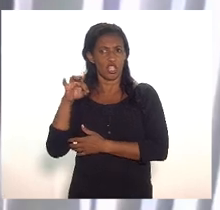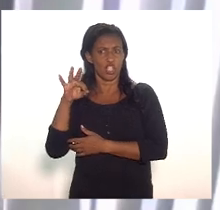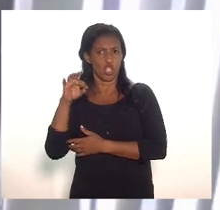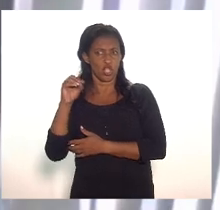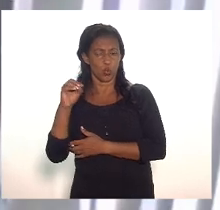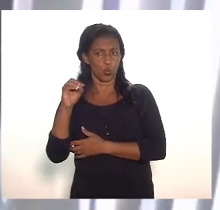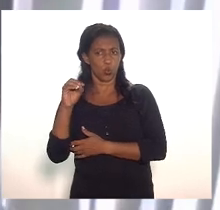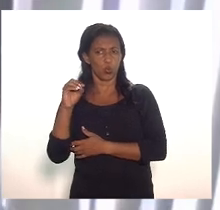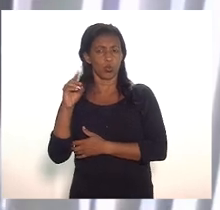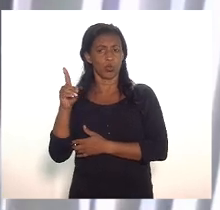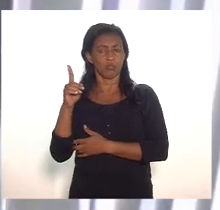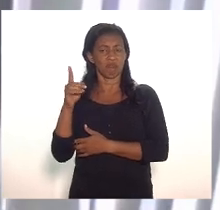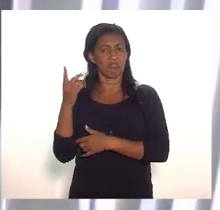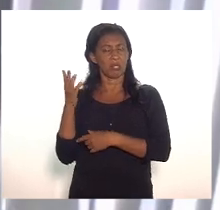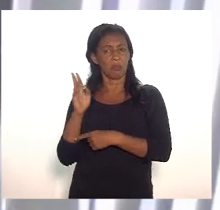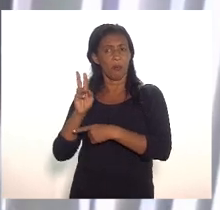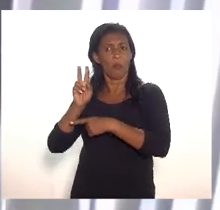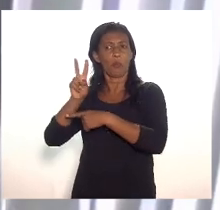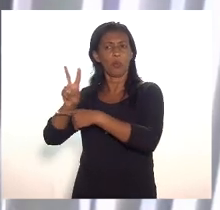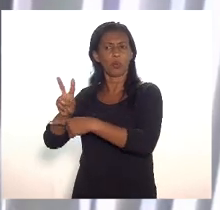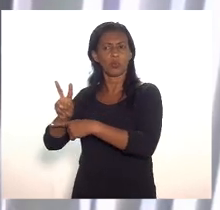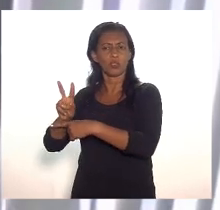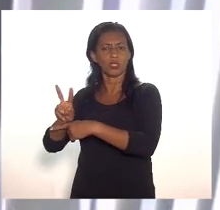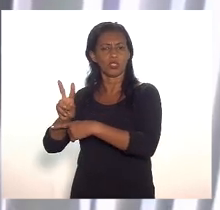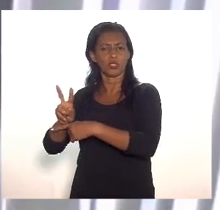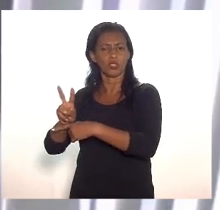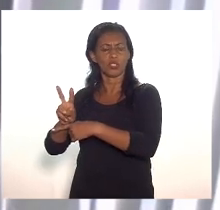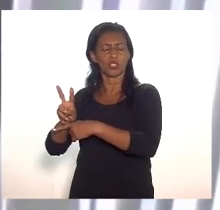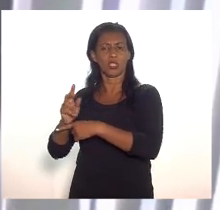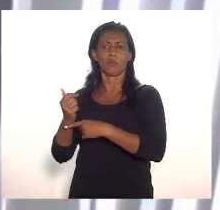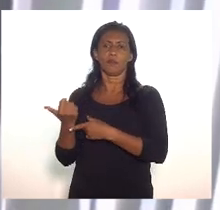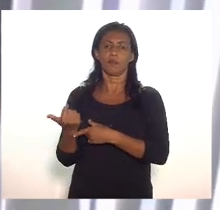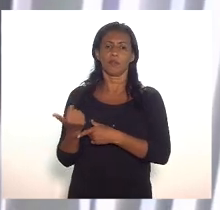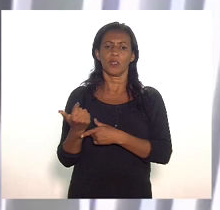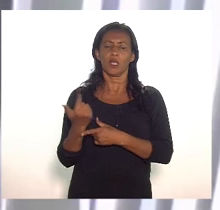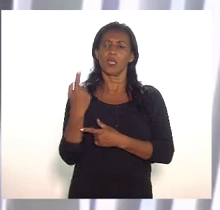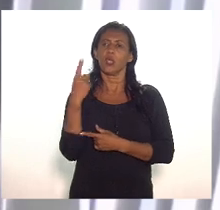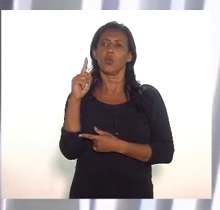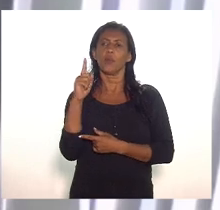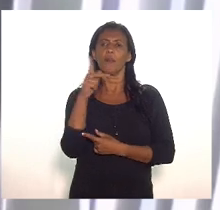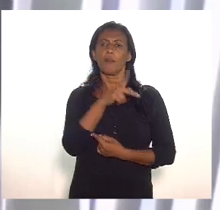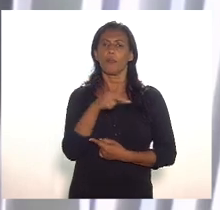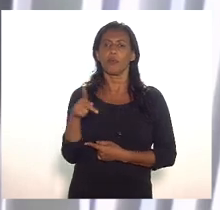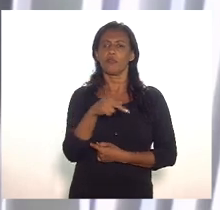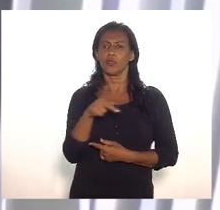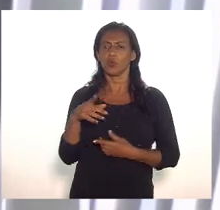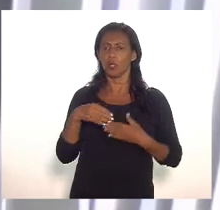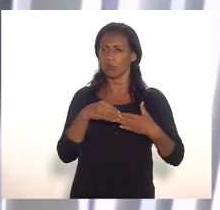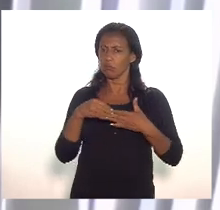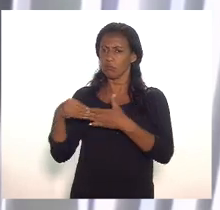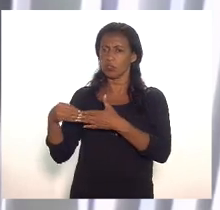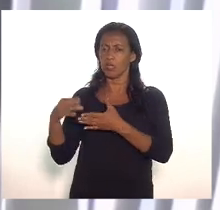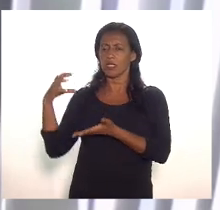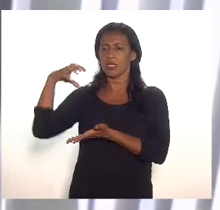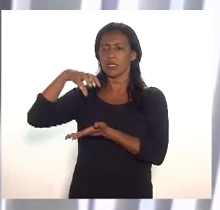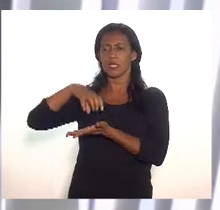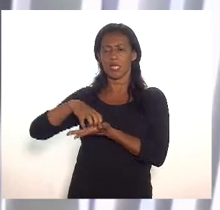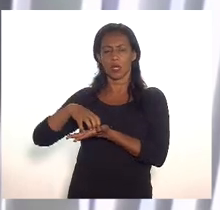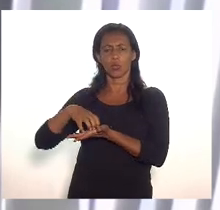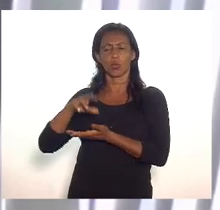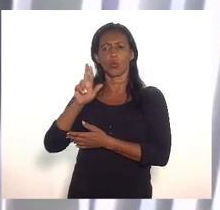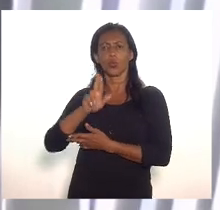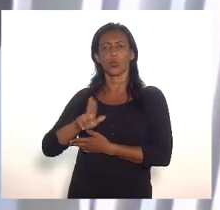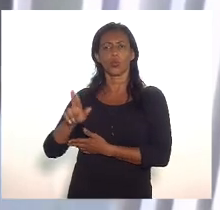criacionismo, né? E por uma professora chamada Cláudia Toledo, que dirige o Centro